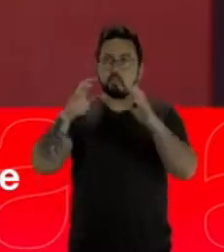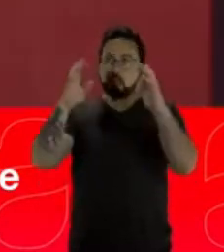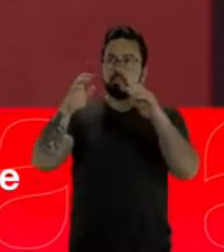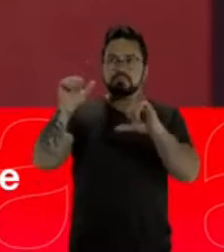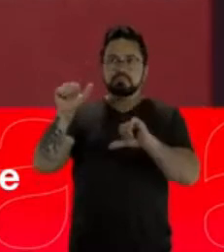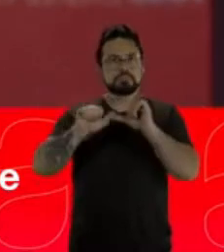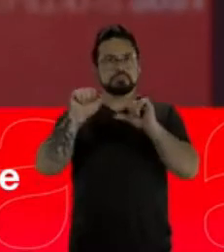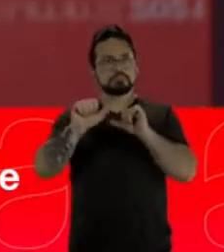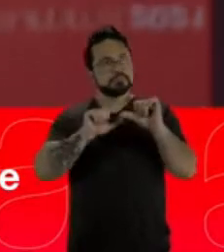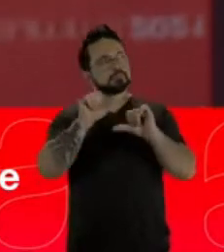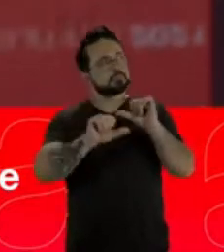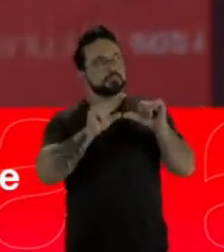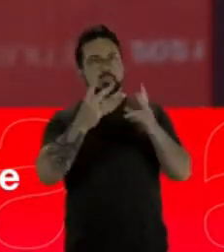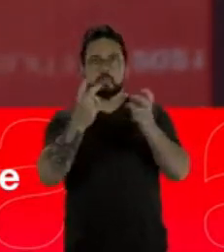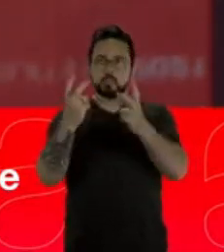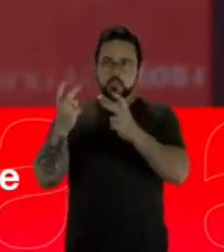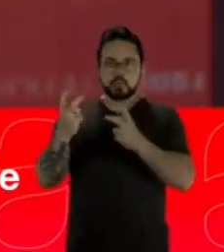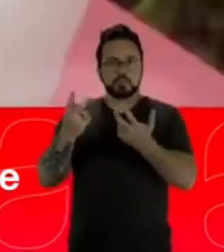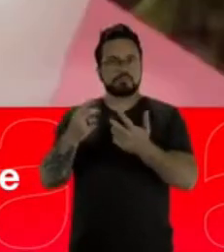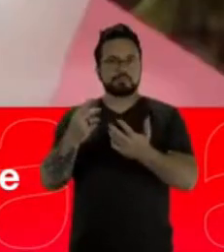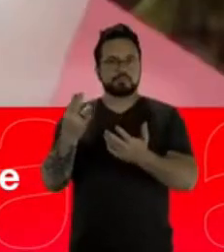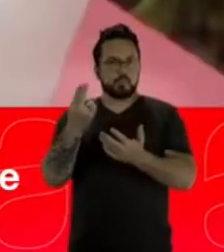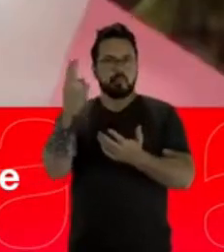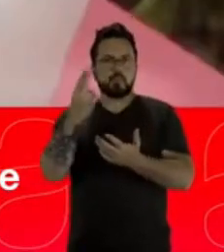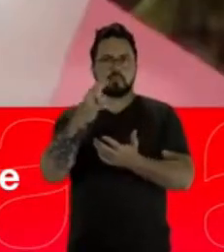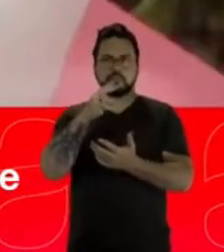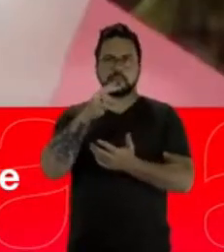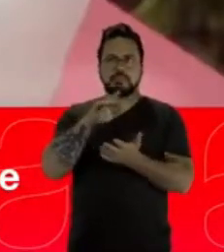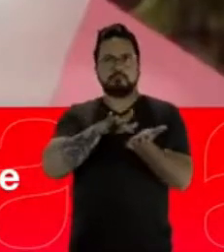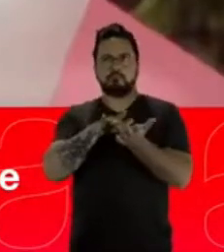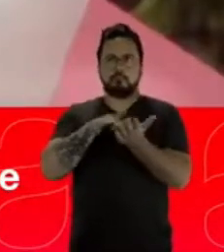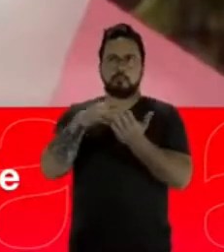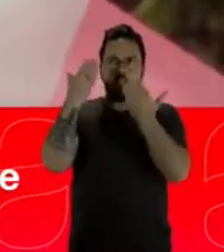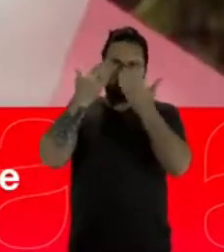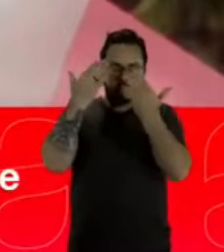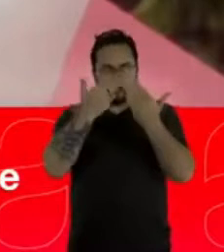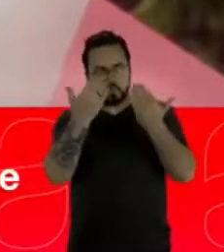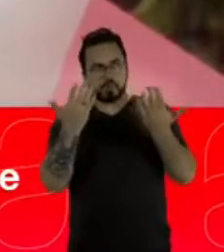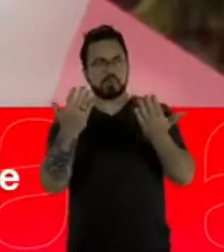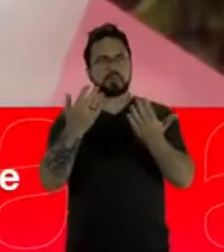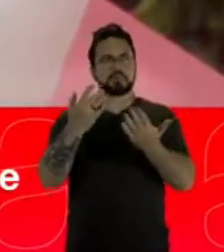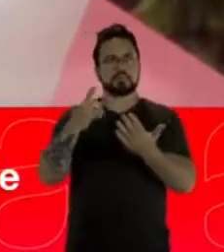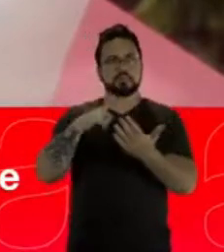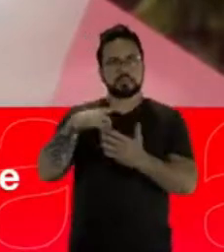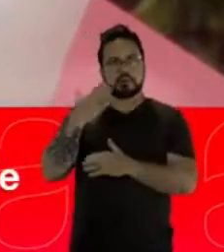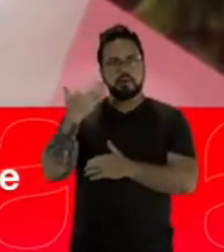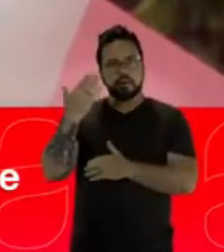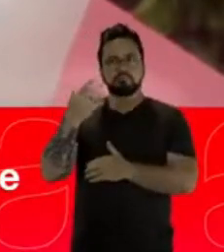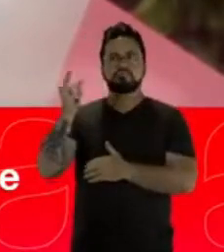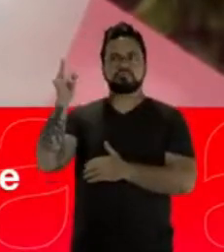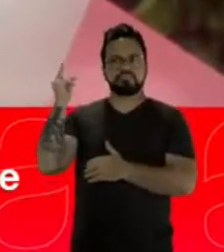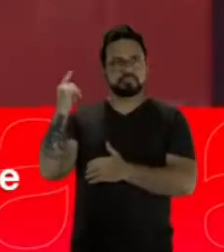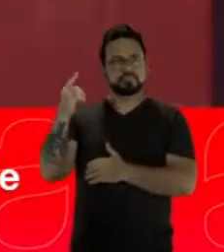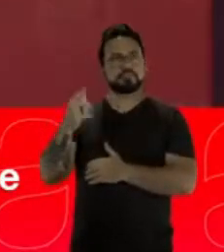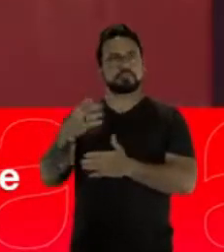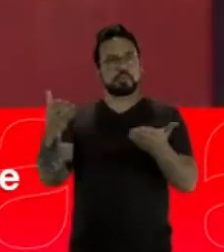ela é perceptível, né? Não tem como a pessoa fingir que não está vendo. É quando bem complicado. Se falava em El Niño antes. Olha agora, a gente está